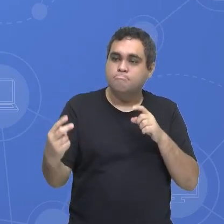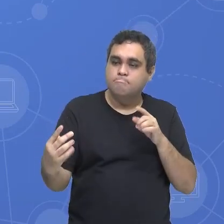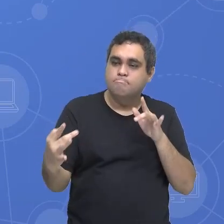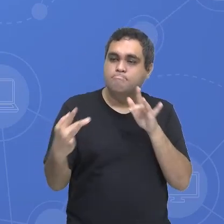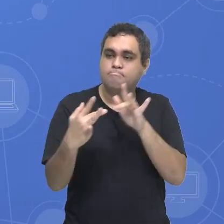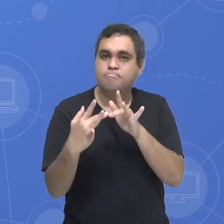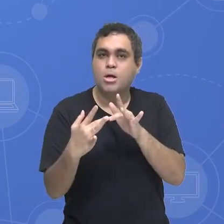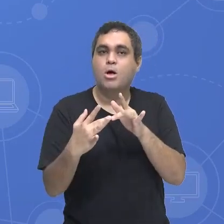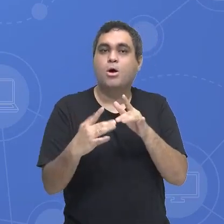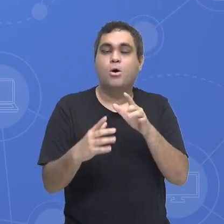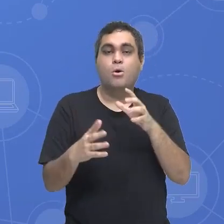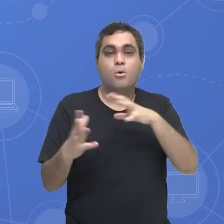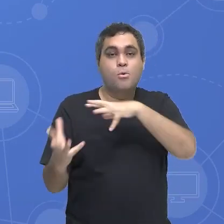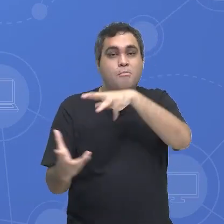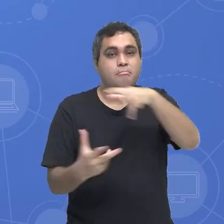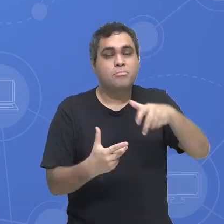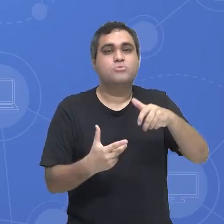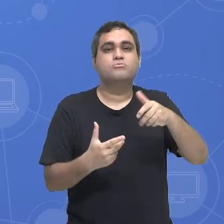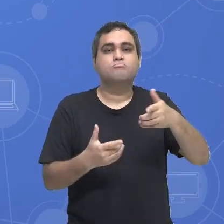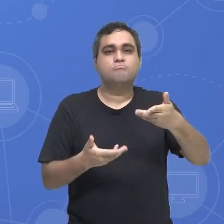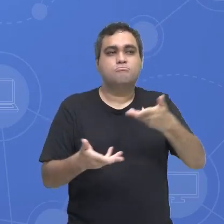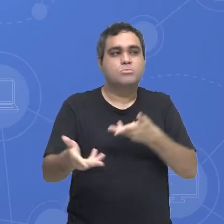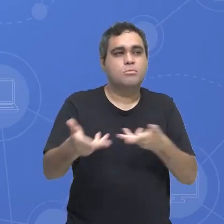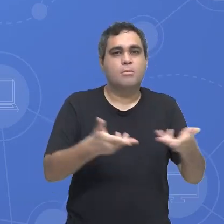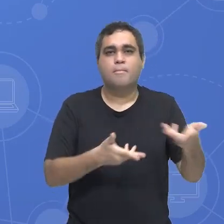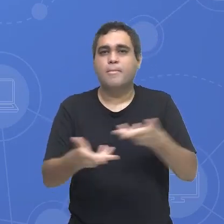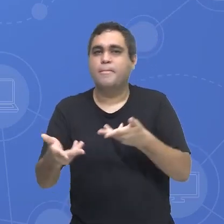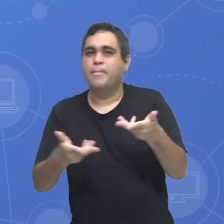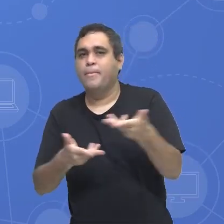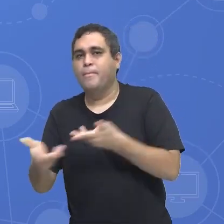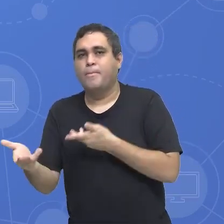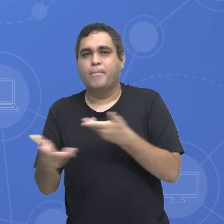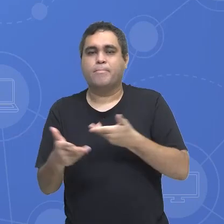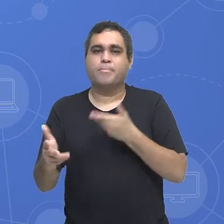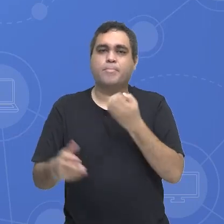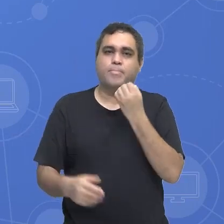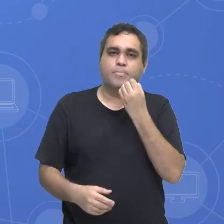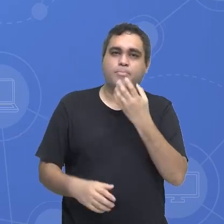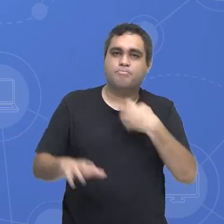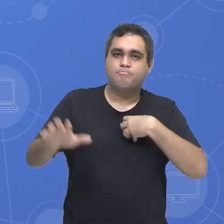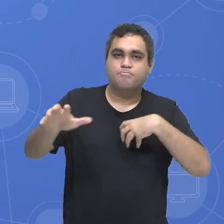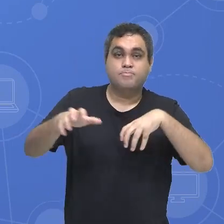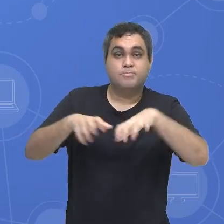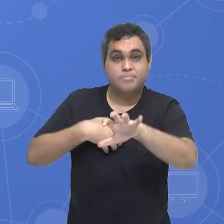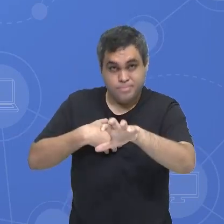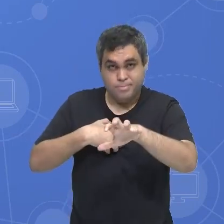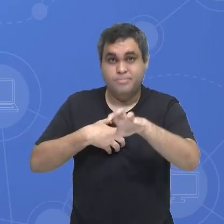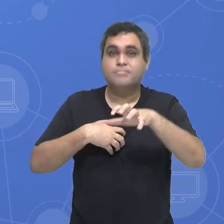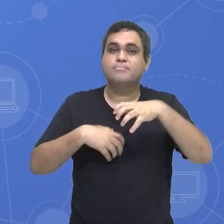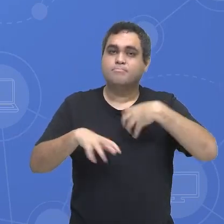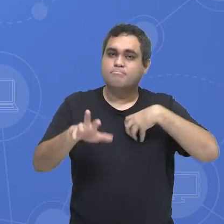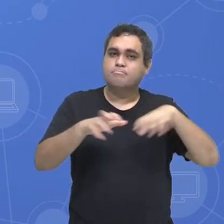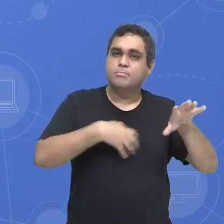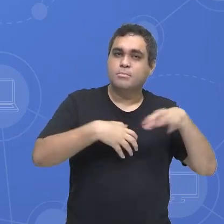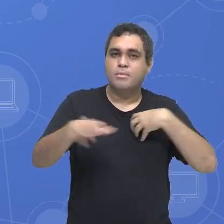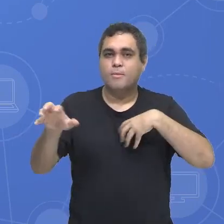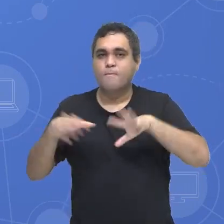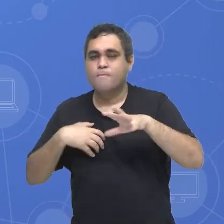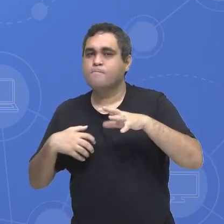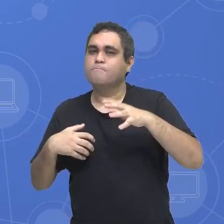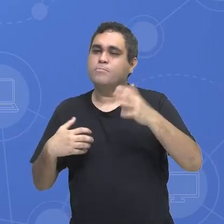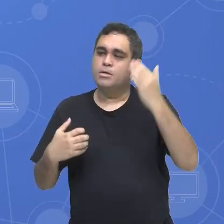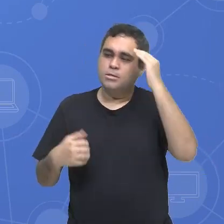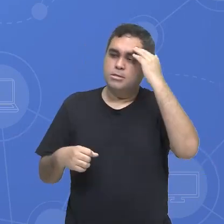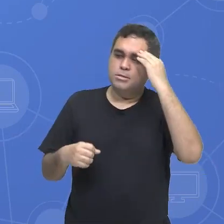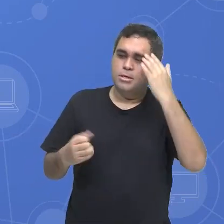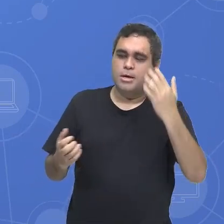mais dinâmico, cada vez mais preciso no sentido de empatia, né? De perceber, de